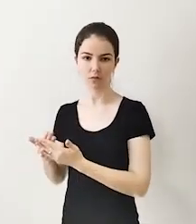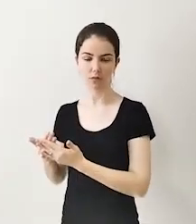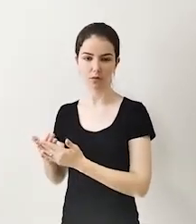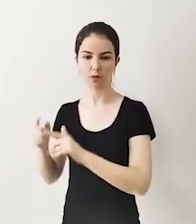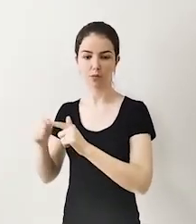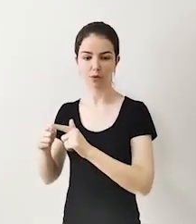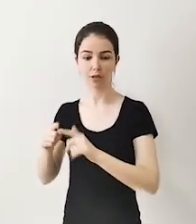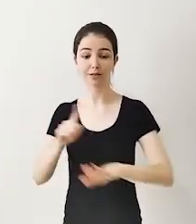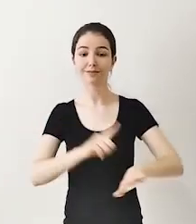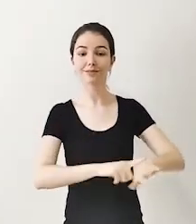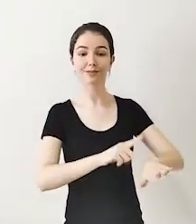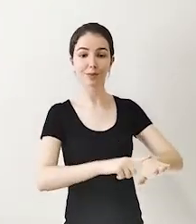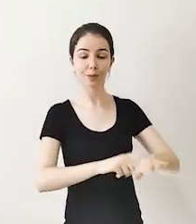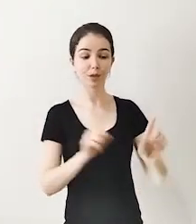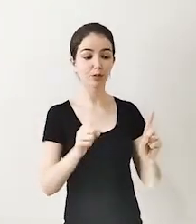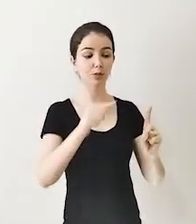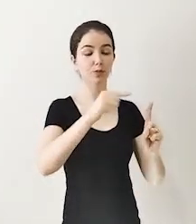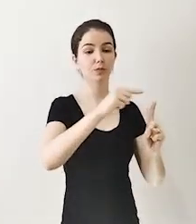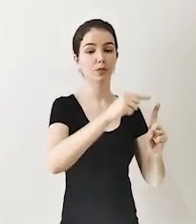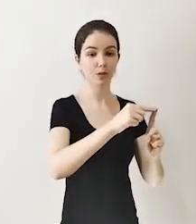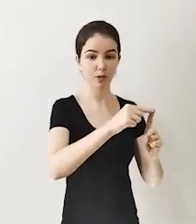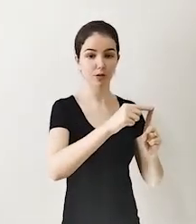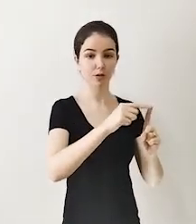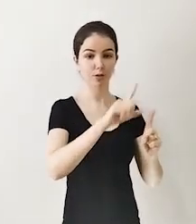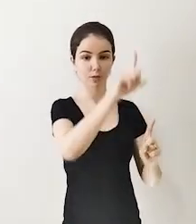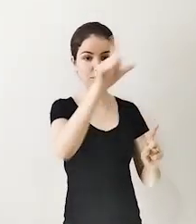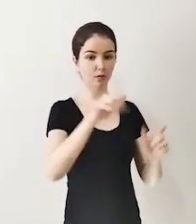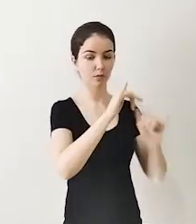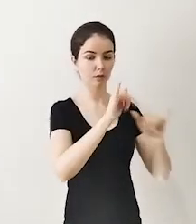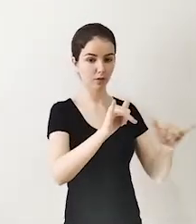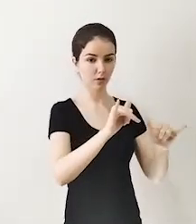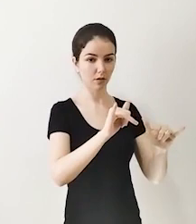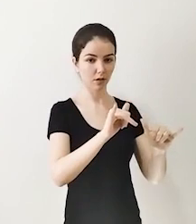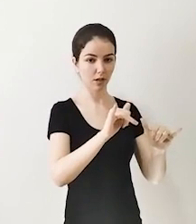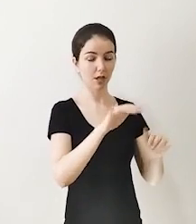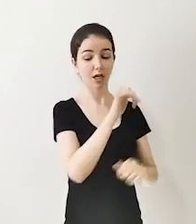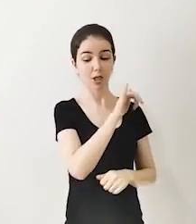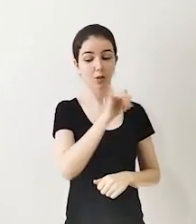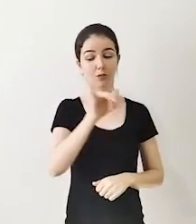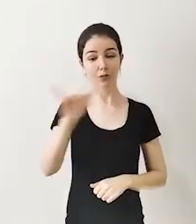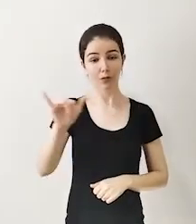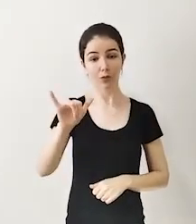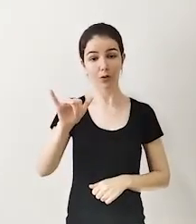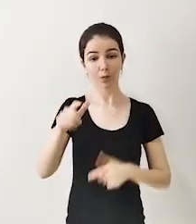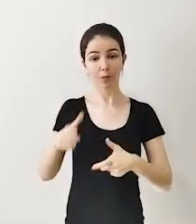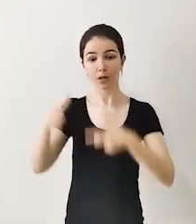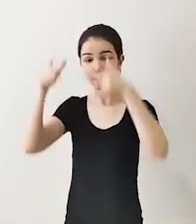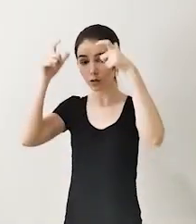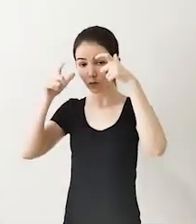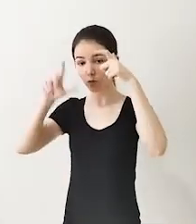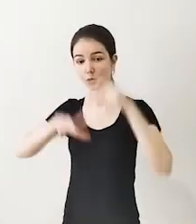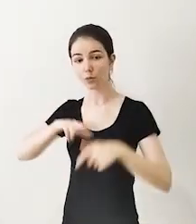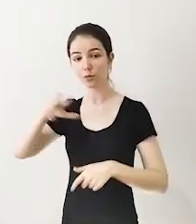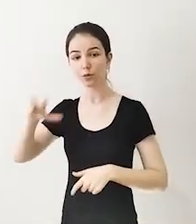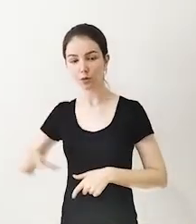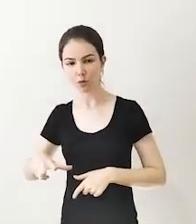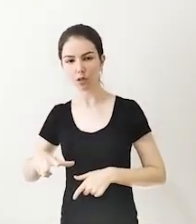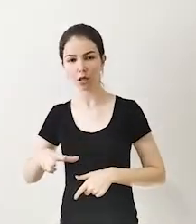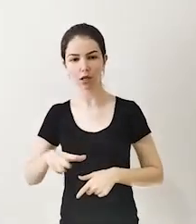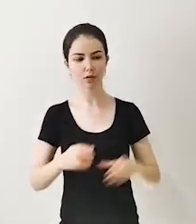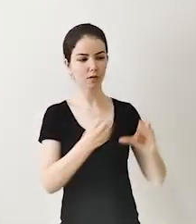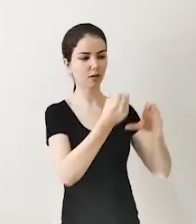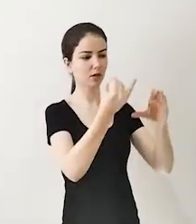nesse momento, um dos objetivos do quinhentismo era informar a coroa portuguesa sobre o que tinha aqui, sobre as terras, sobre o